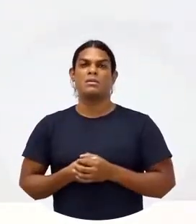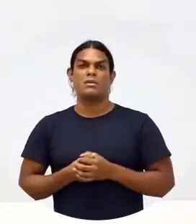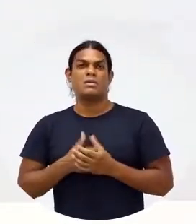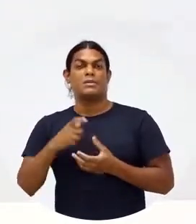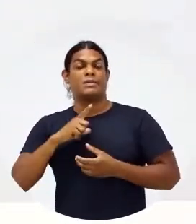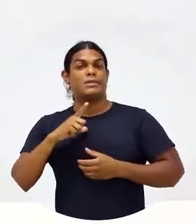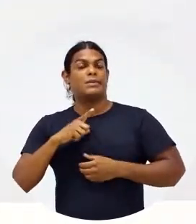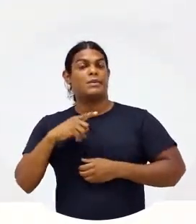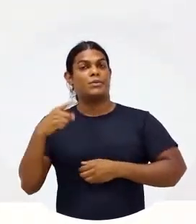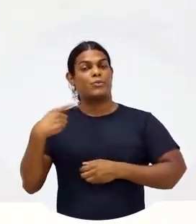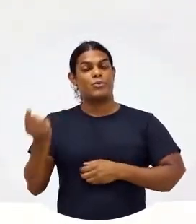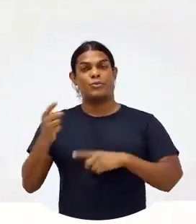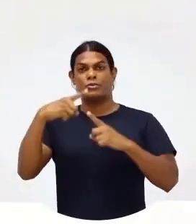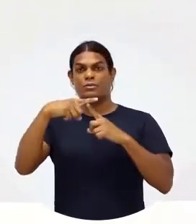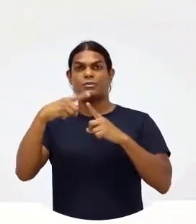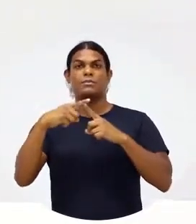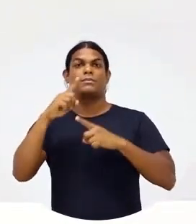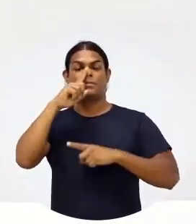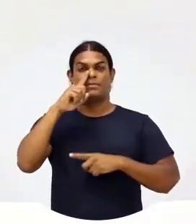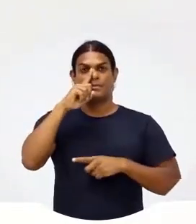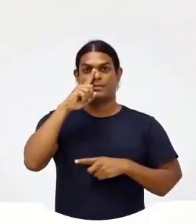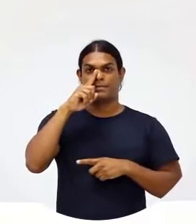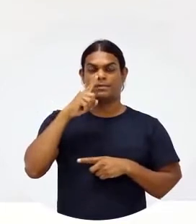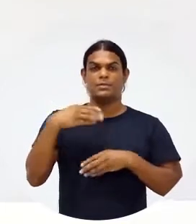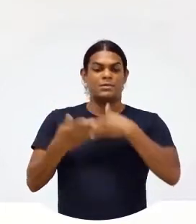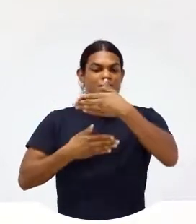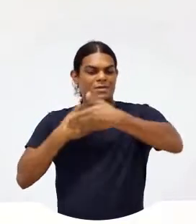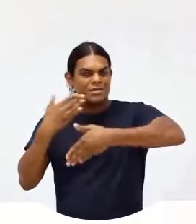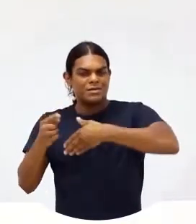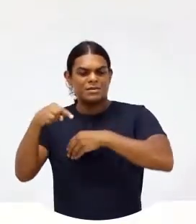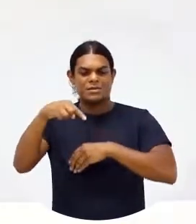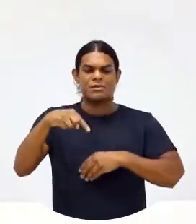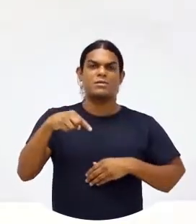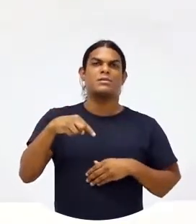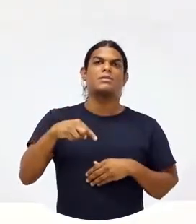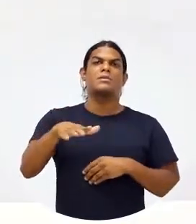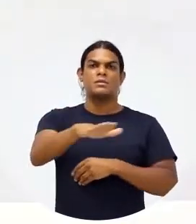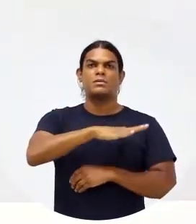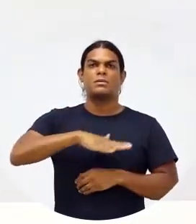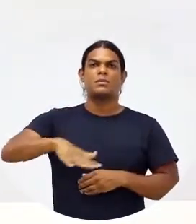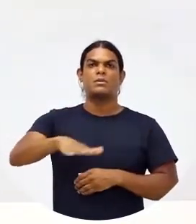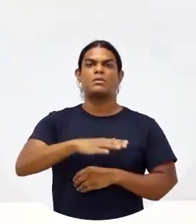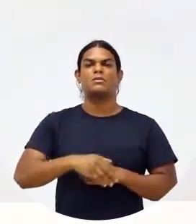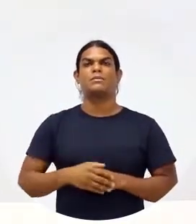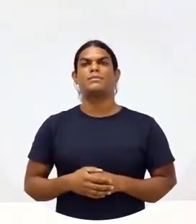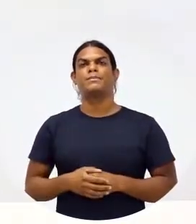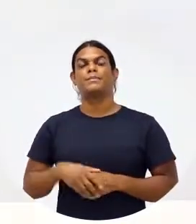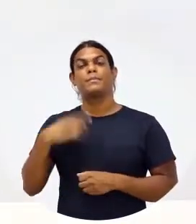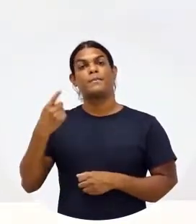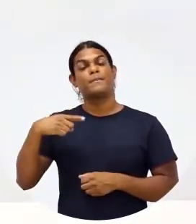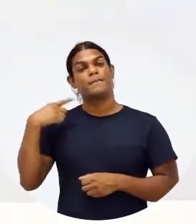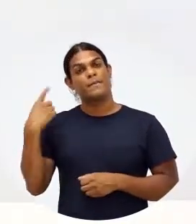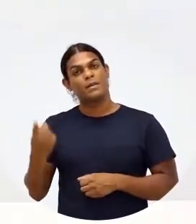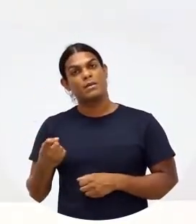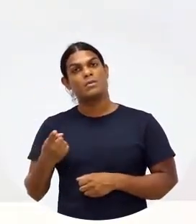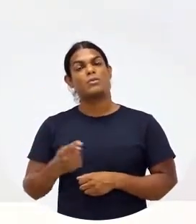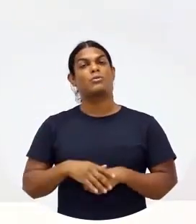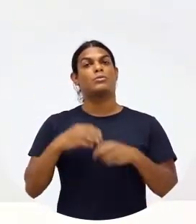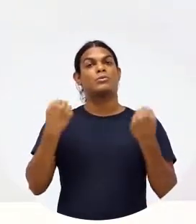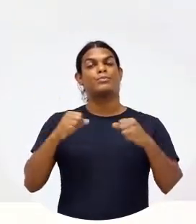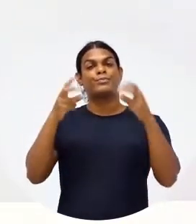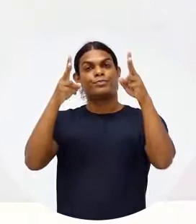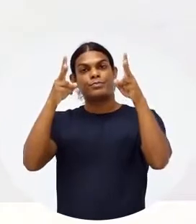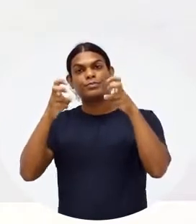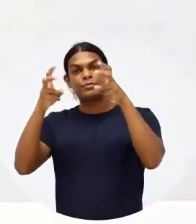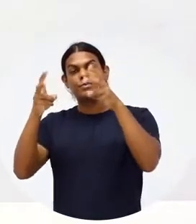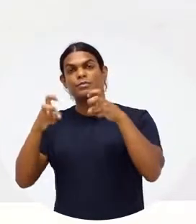algum outro risco inerente ao ambiente de trabalho. Depois dessa primeira etapa, a segunda seria identificar